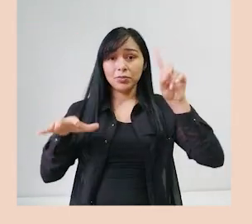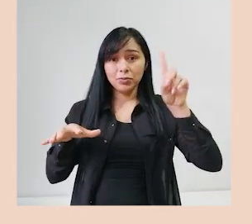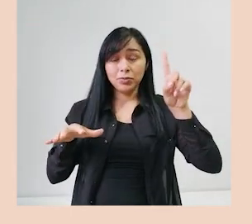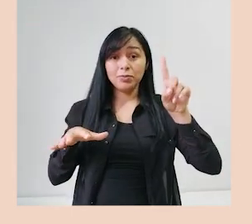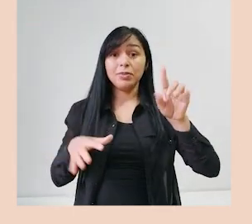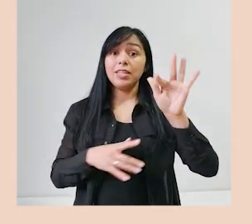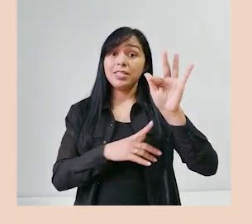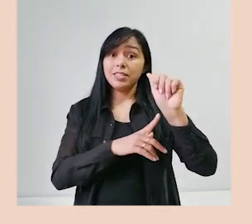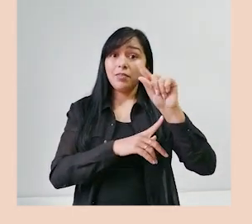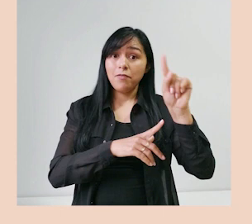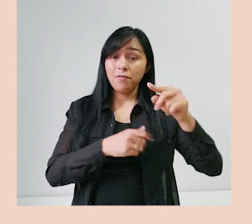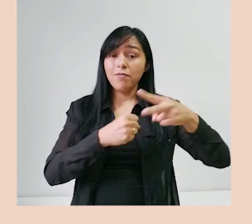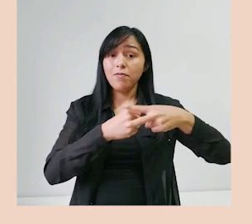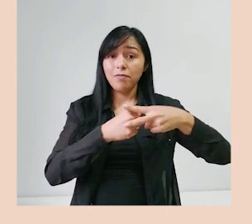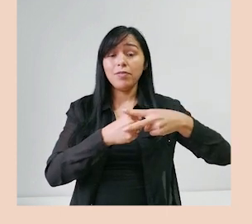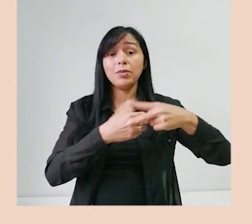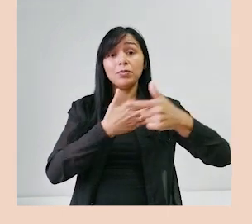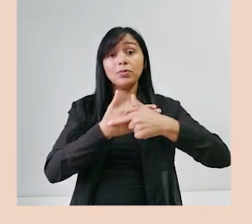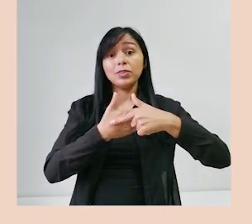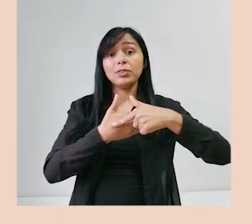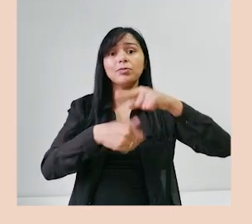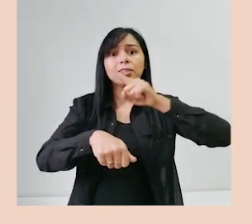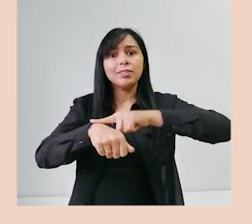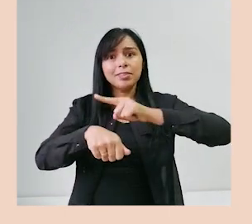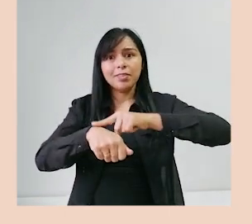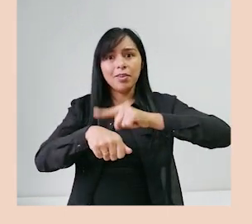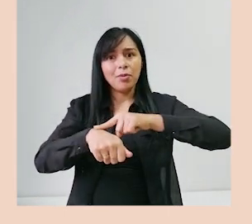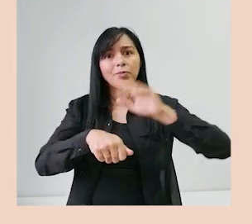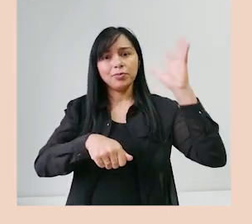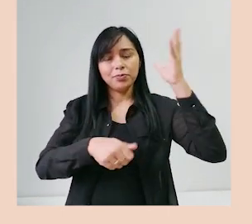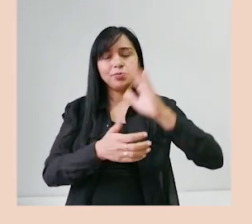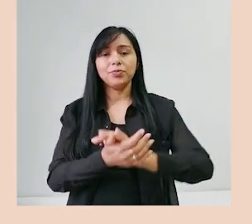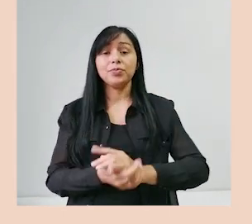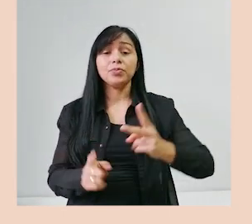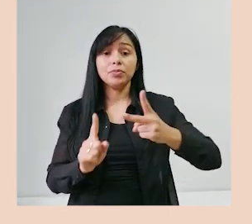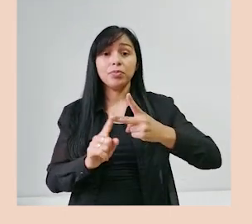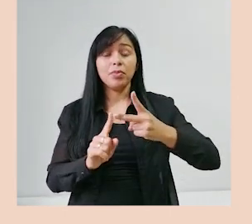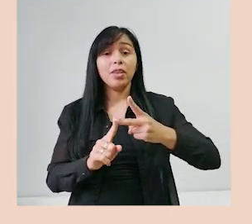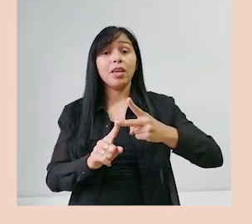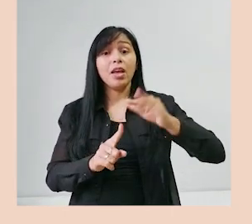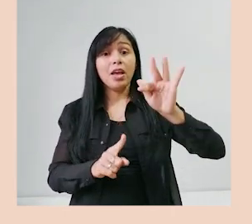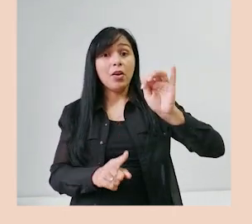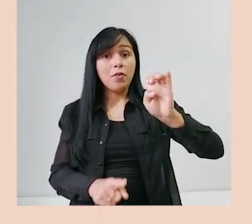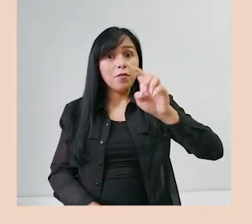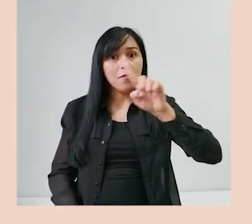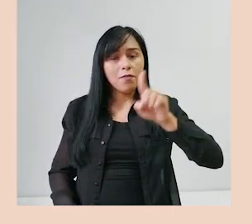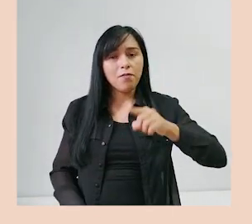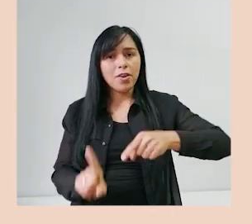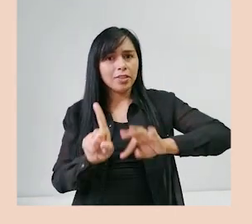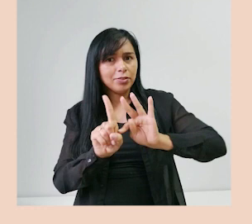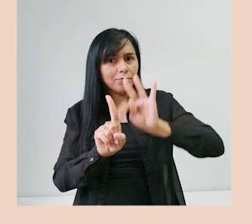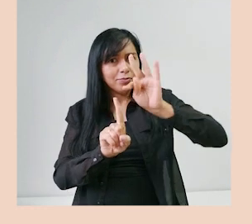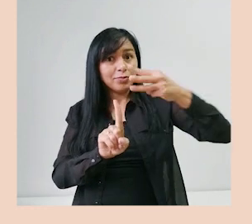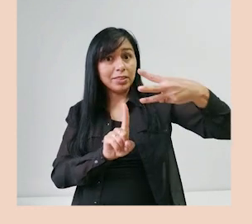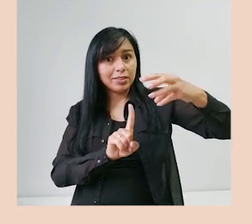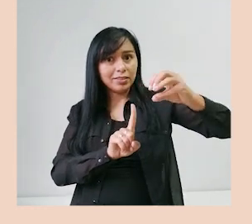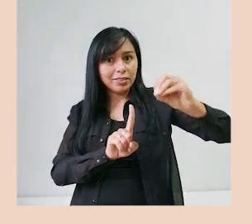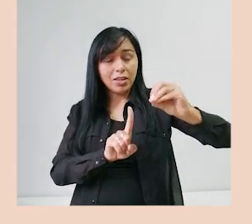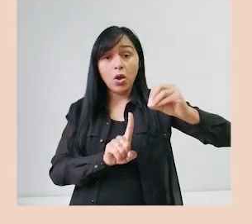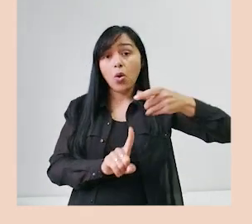fez 39 graus ontem o verbo fazer está indicando fenômeno natural